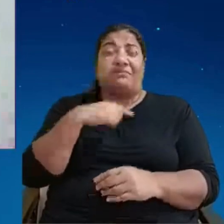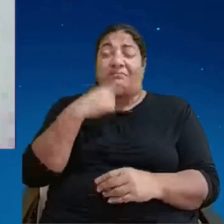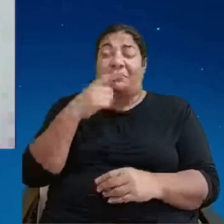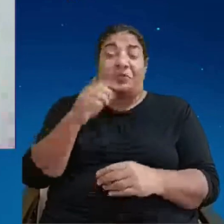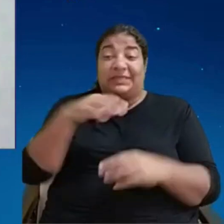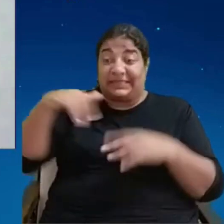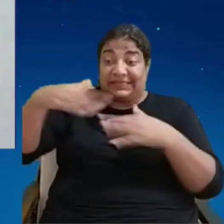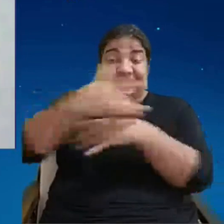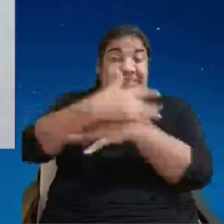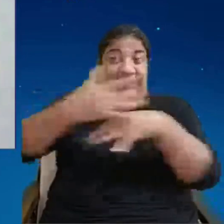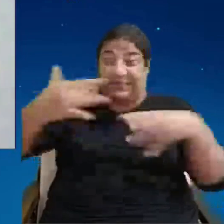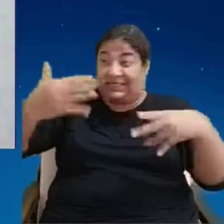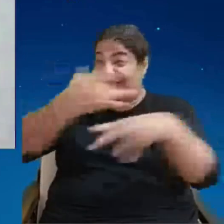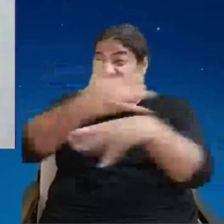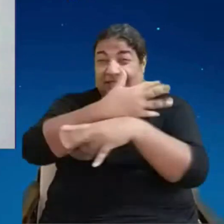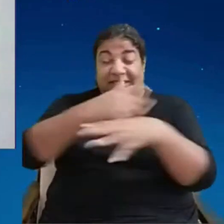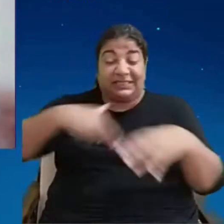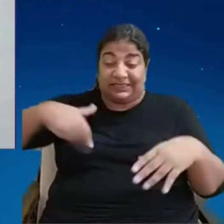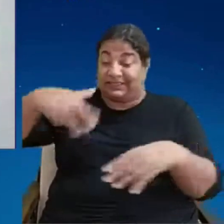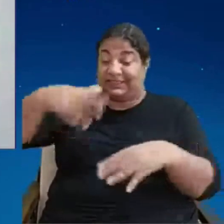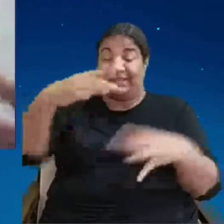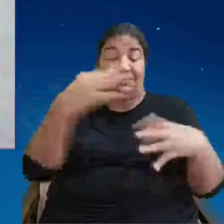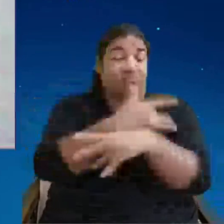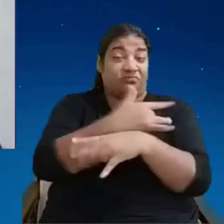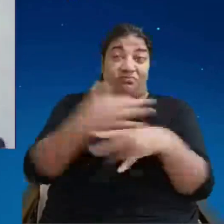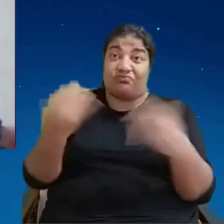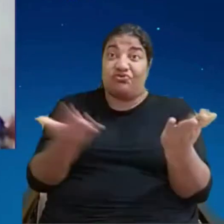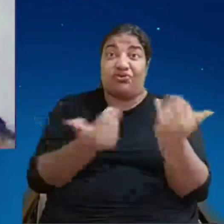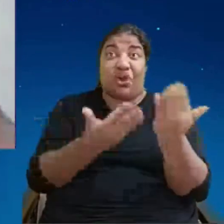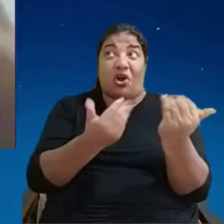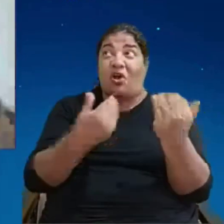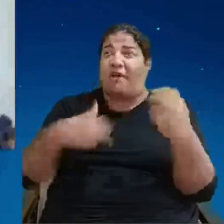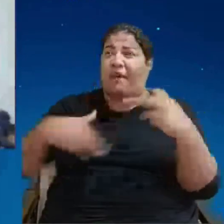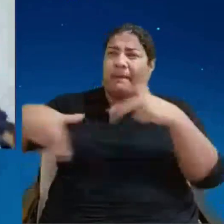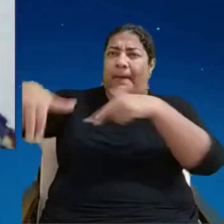jovens, né? Então, assim, eles circulando e